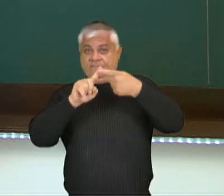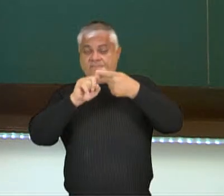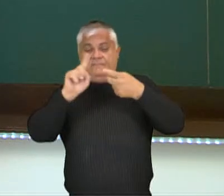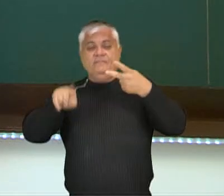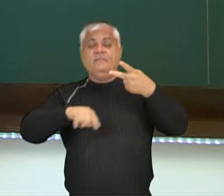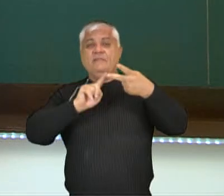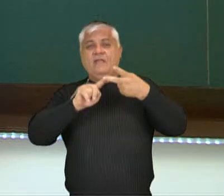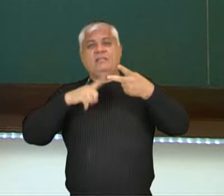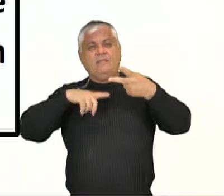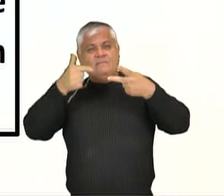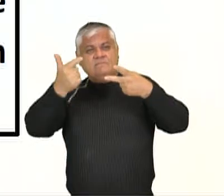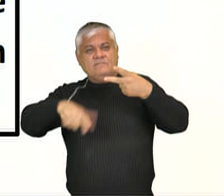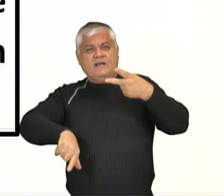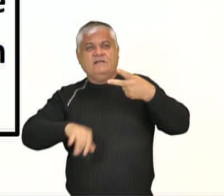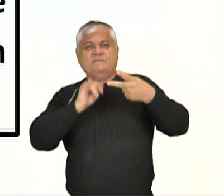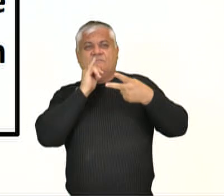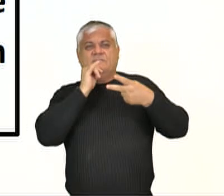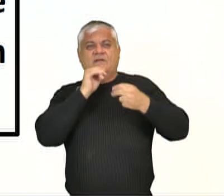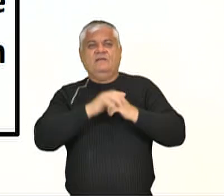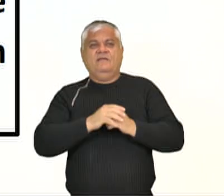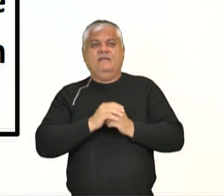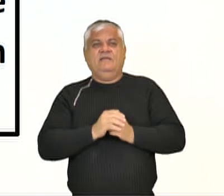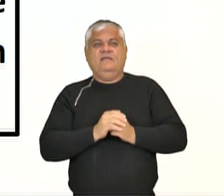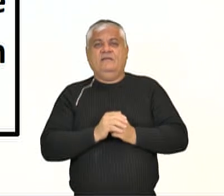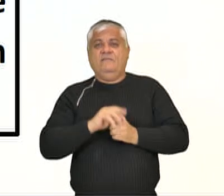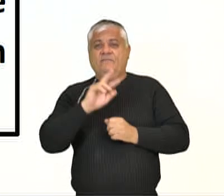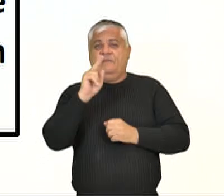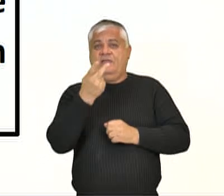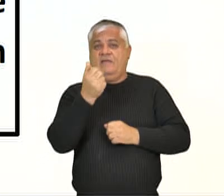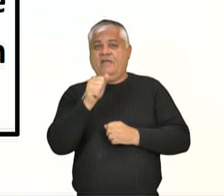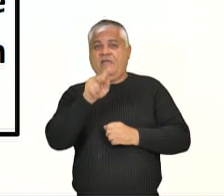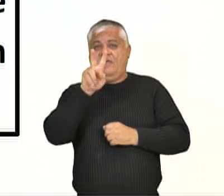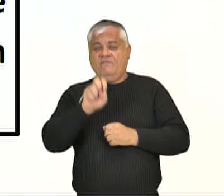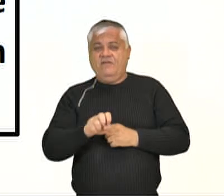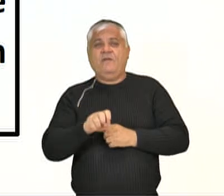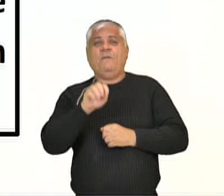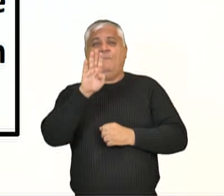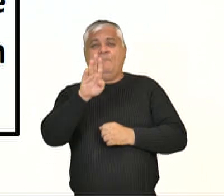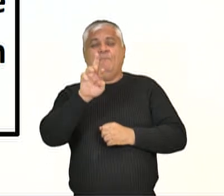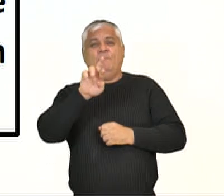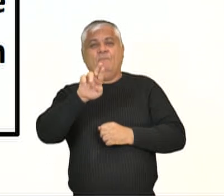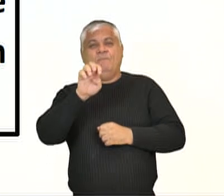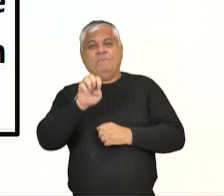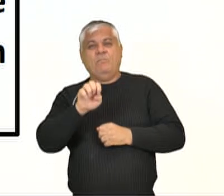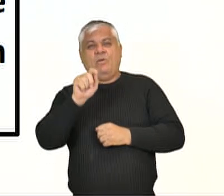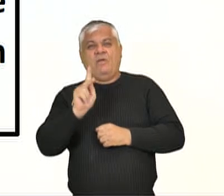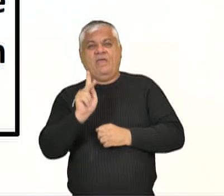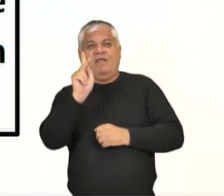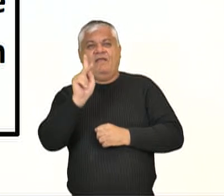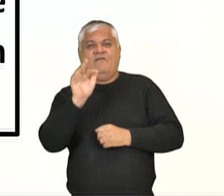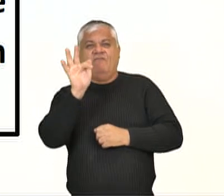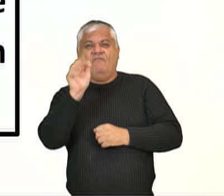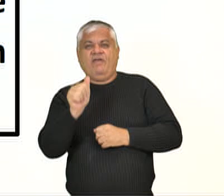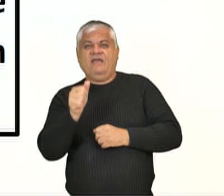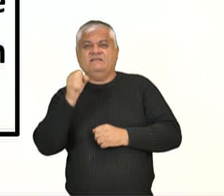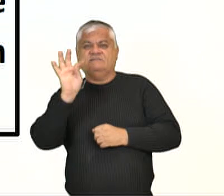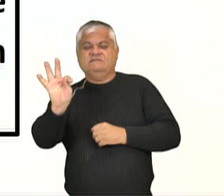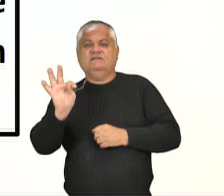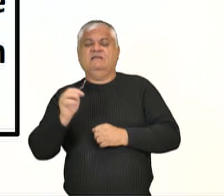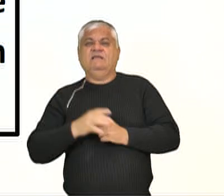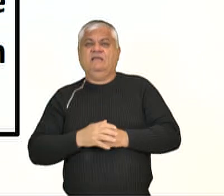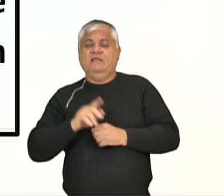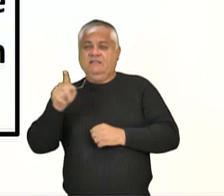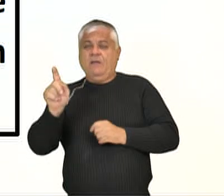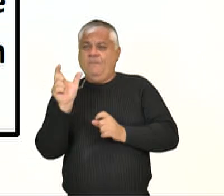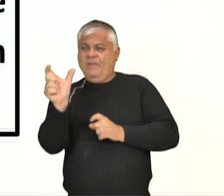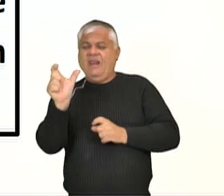mais frequência aí. É o have breakfast, tomar café da manhã. Então, para dizer em inglês tomar café da manhã, eu não tenho